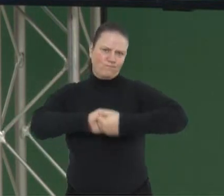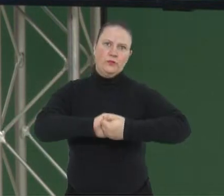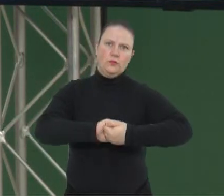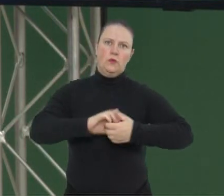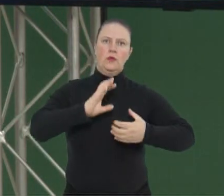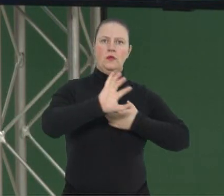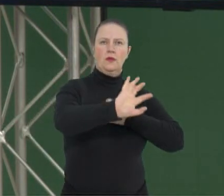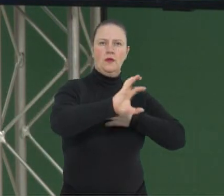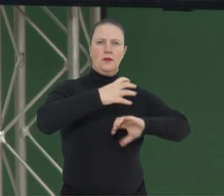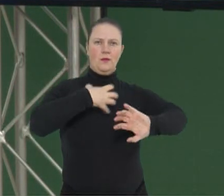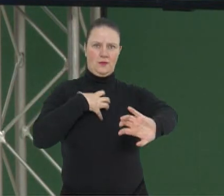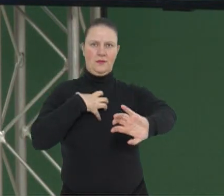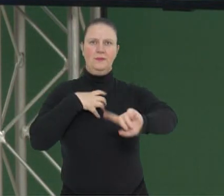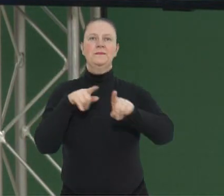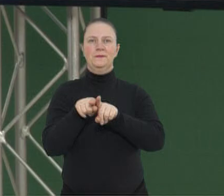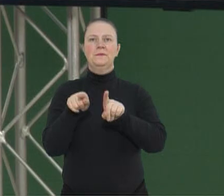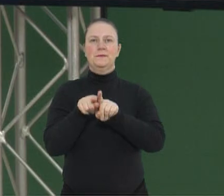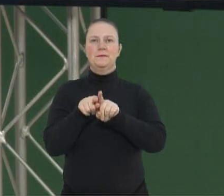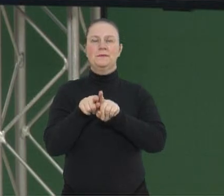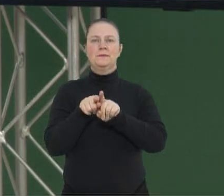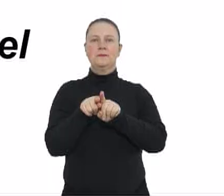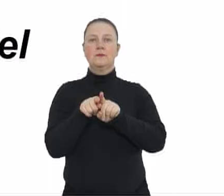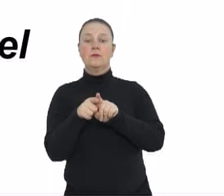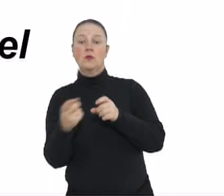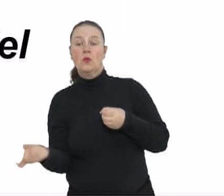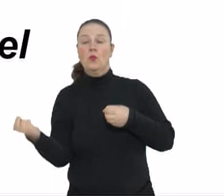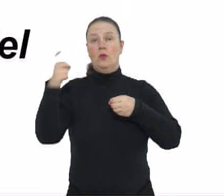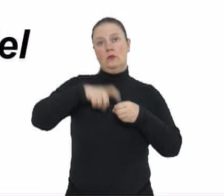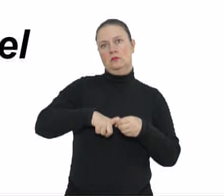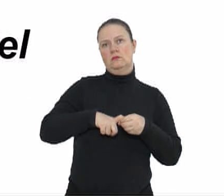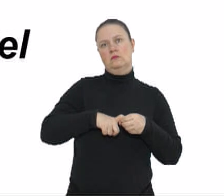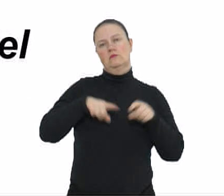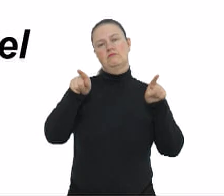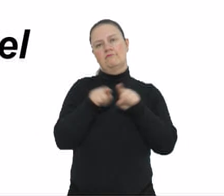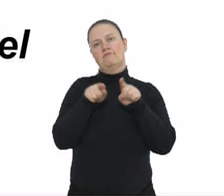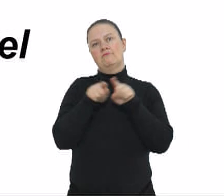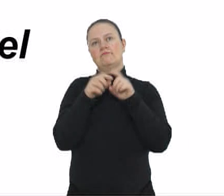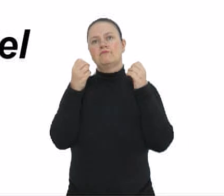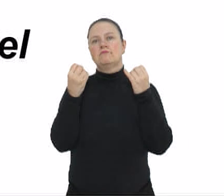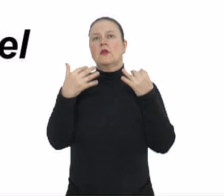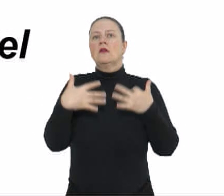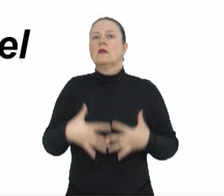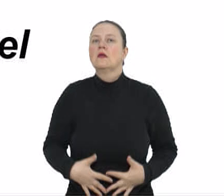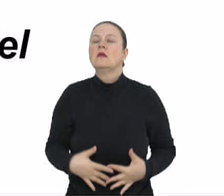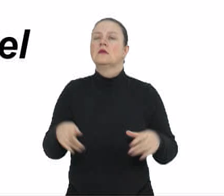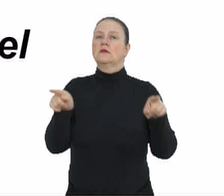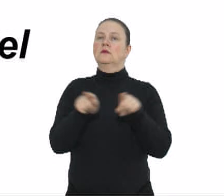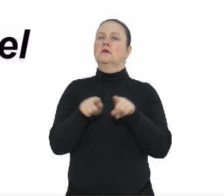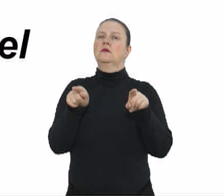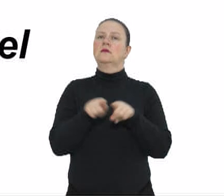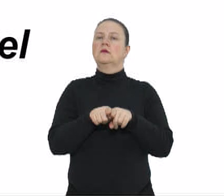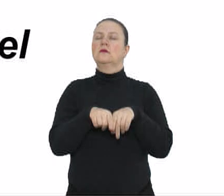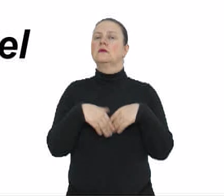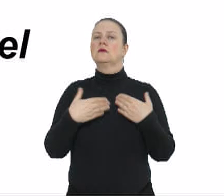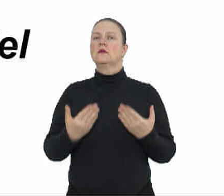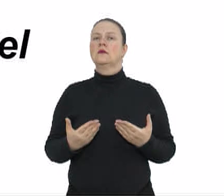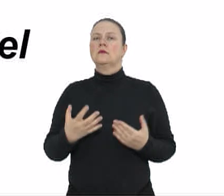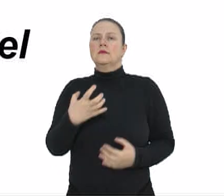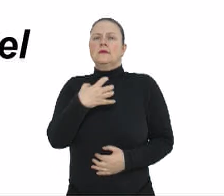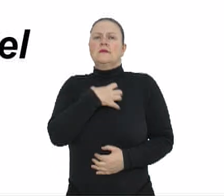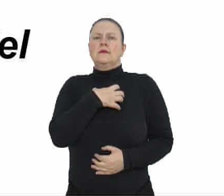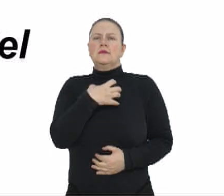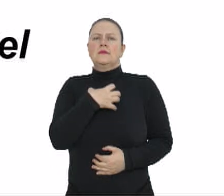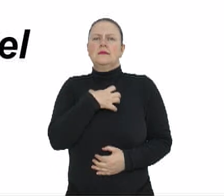empático. Então, né, recomeçar, como ele fala aqui, volver a empezar e